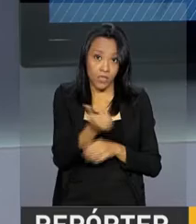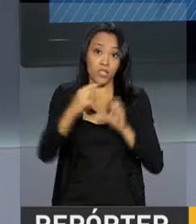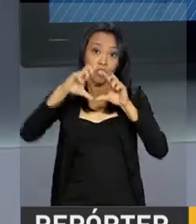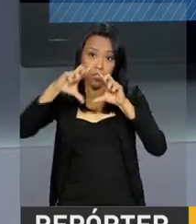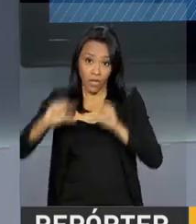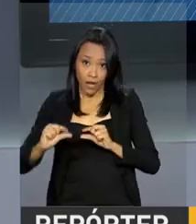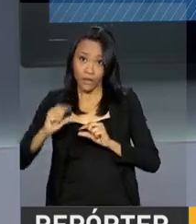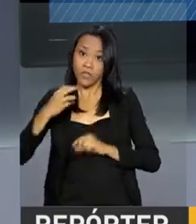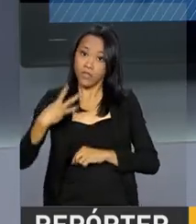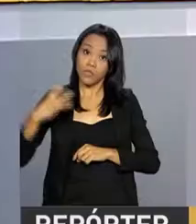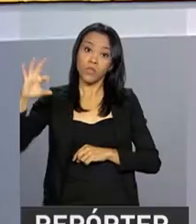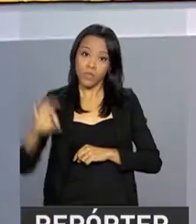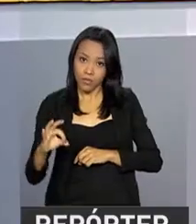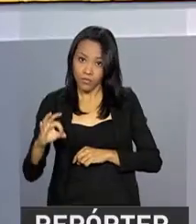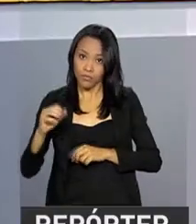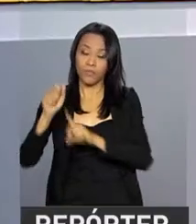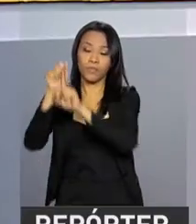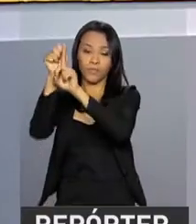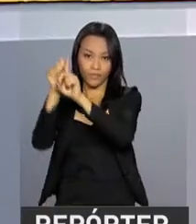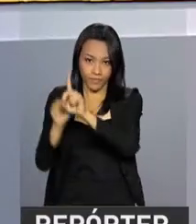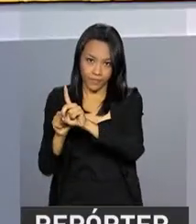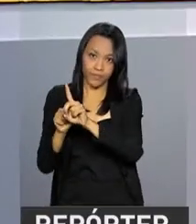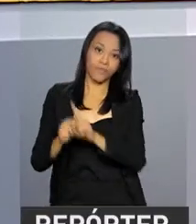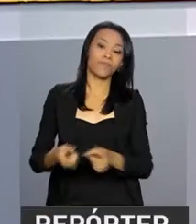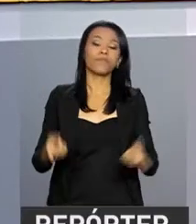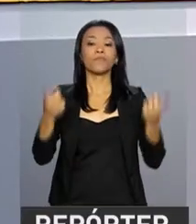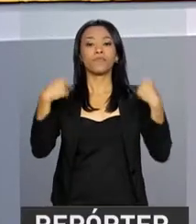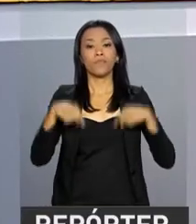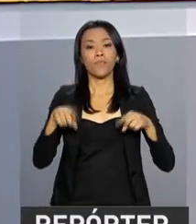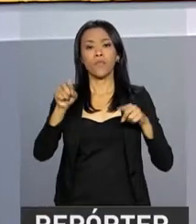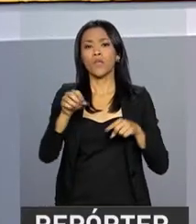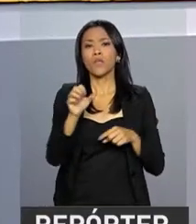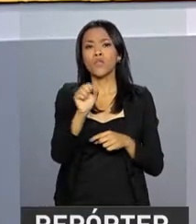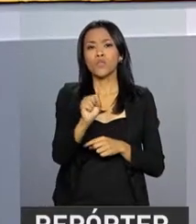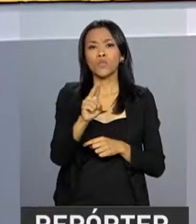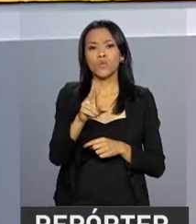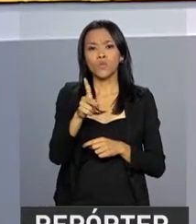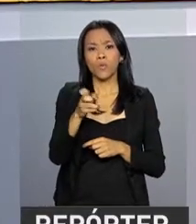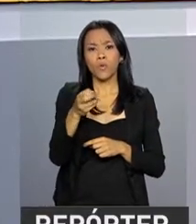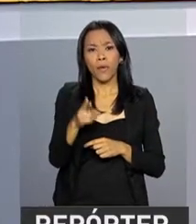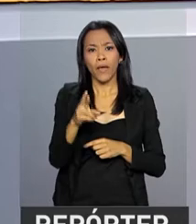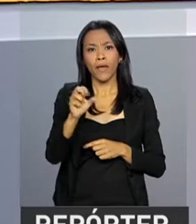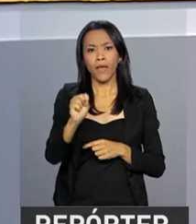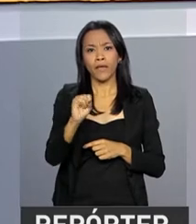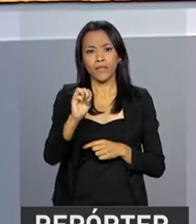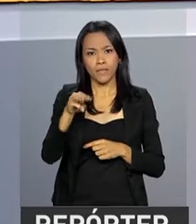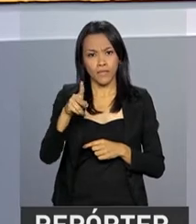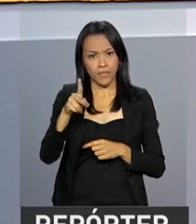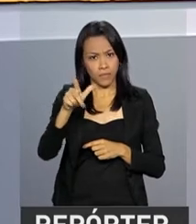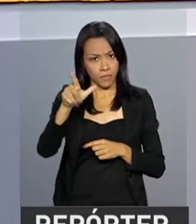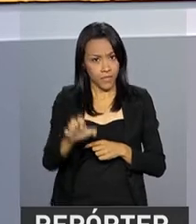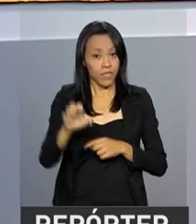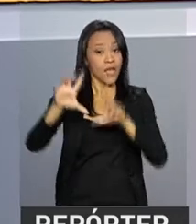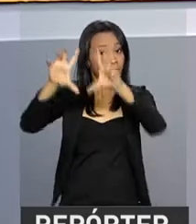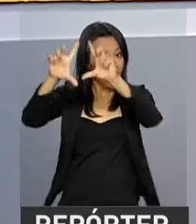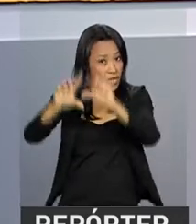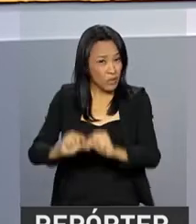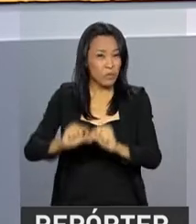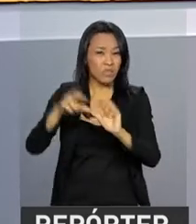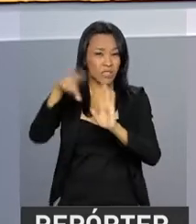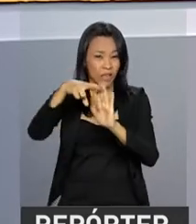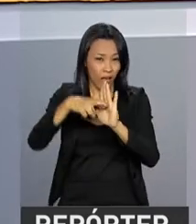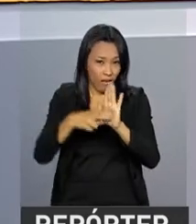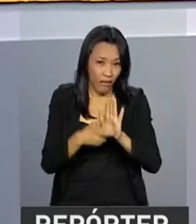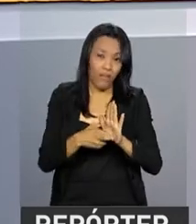3% ao mês o supersimples é um sistema para arrecadação de impostos que reduz a burocracia ea carga tributária